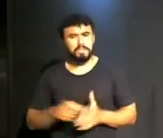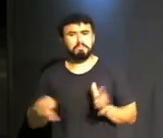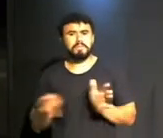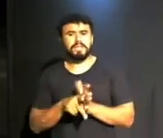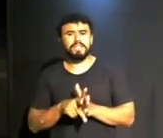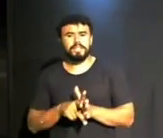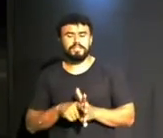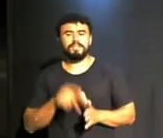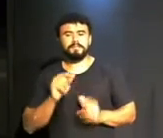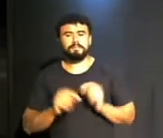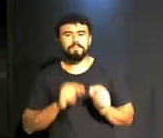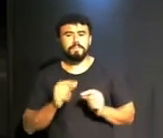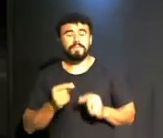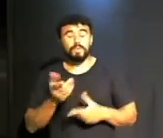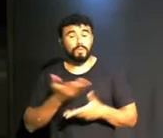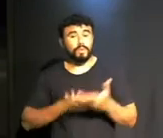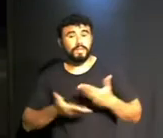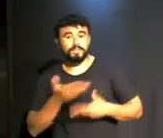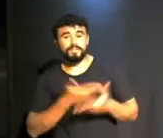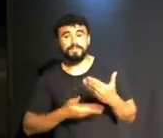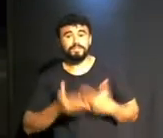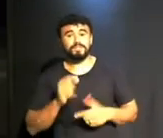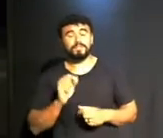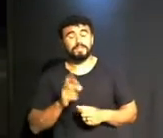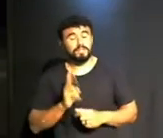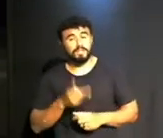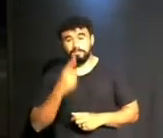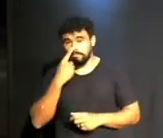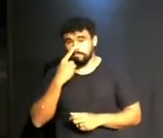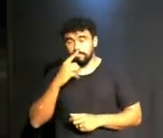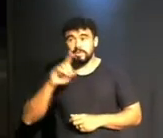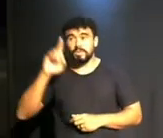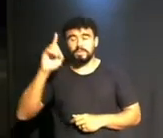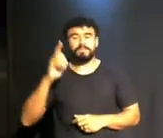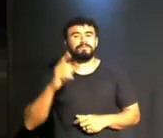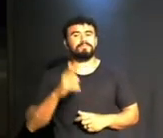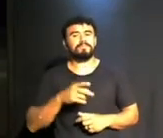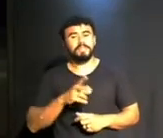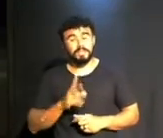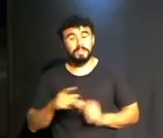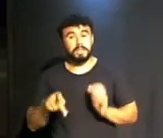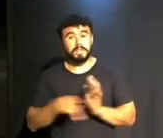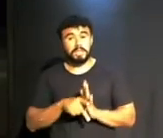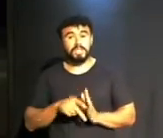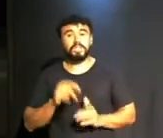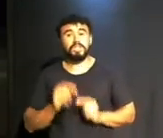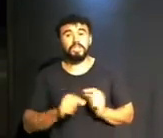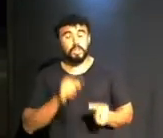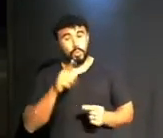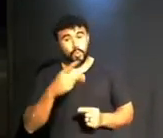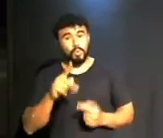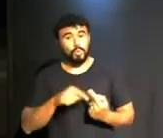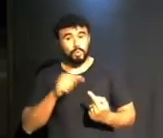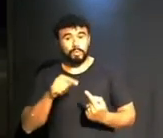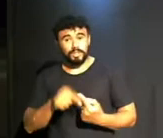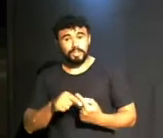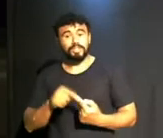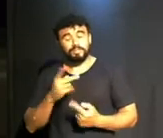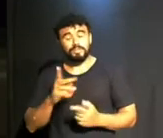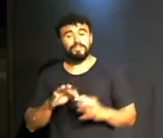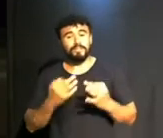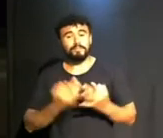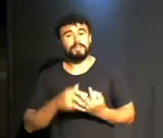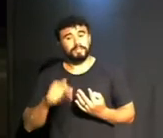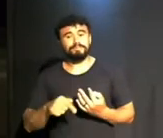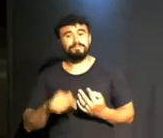pertencer escolha ter relacionamentos profundos saudáveis pertencer deve ser o seu objetivo como